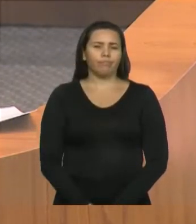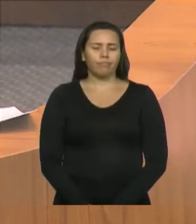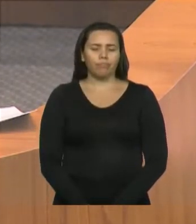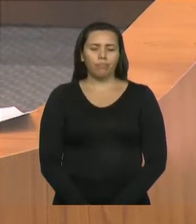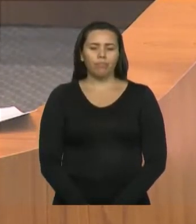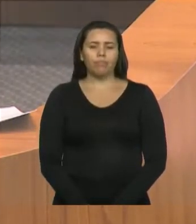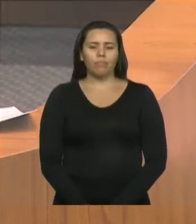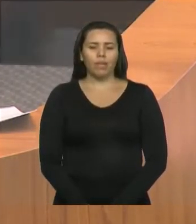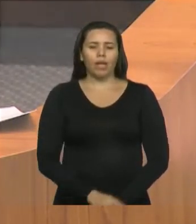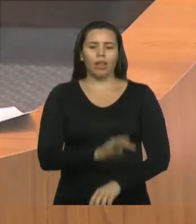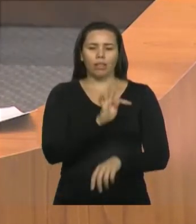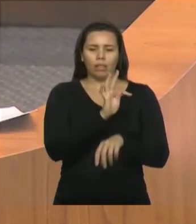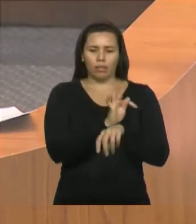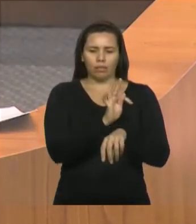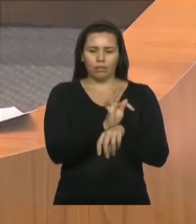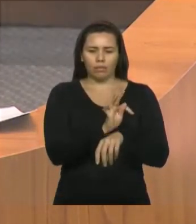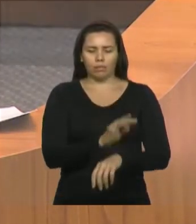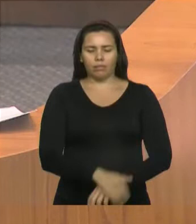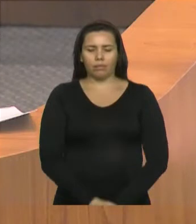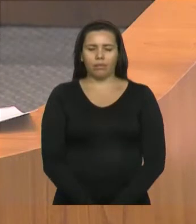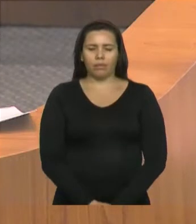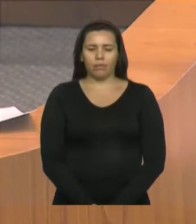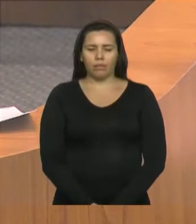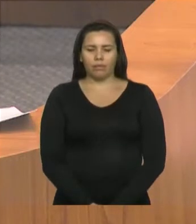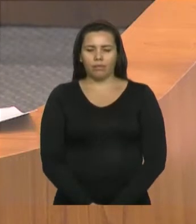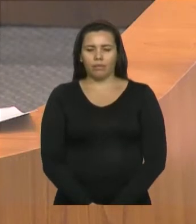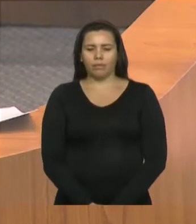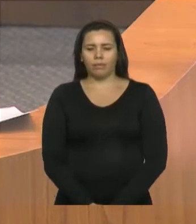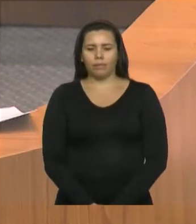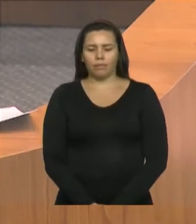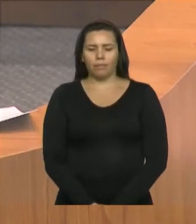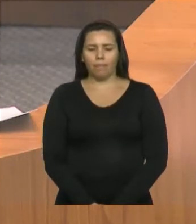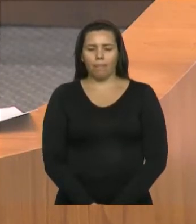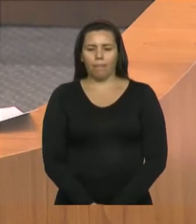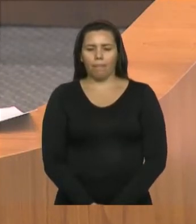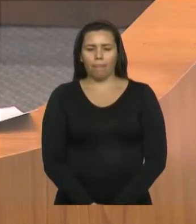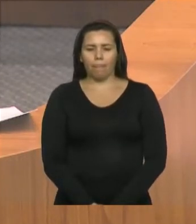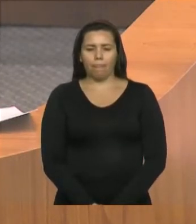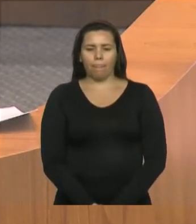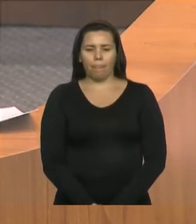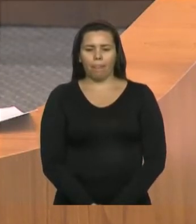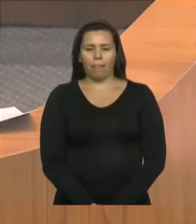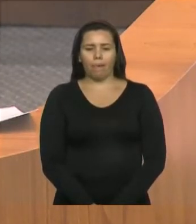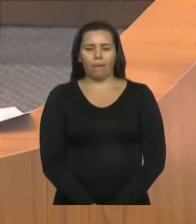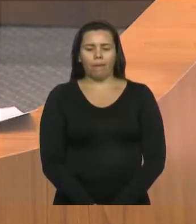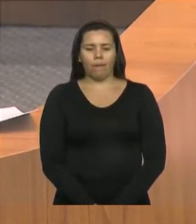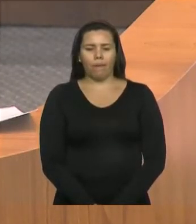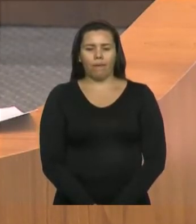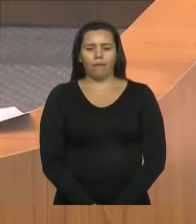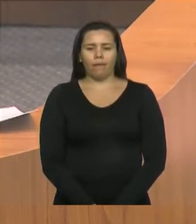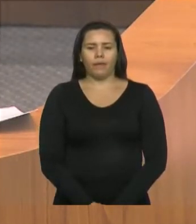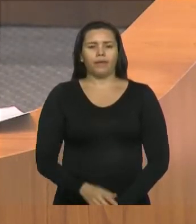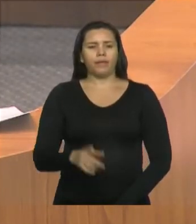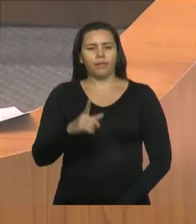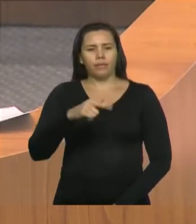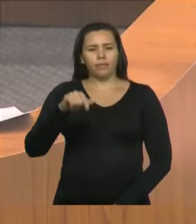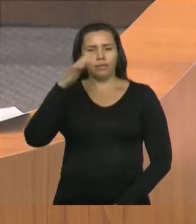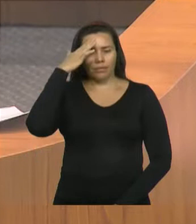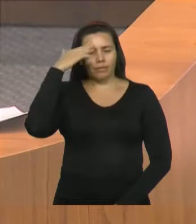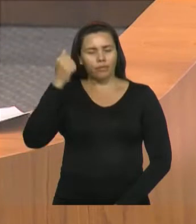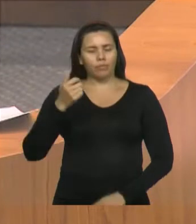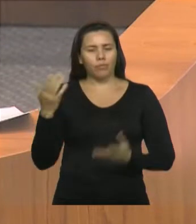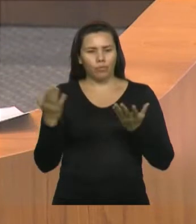velório ocorreu na sua residência por conta da situação que vive hoje o país, da pandemia, do